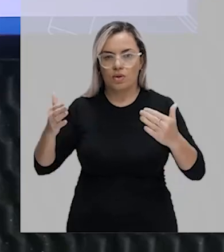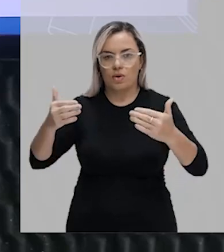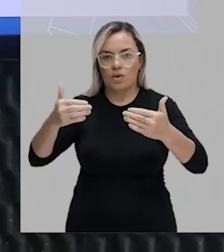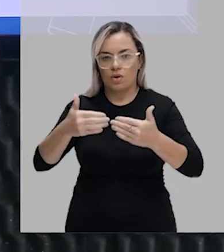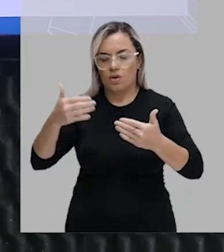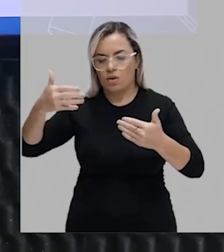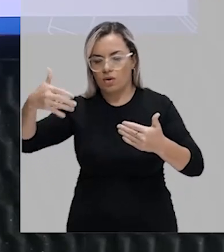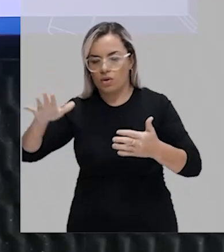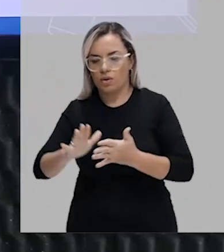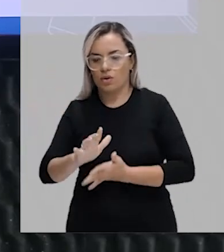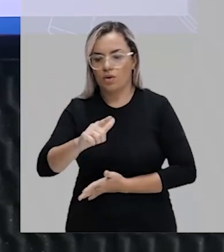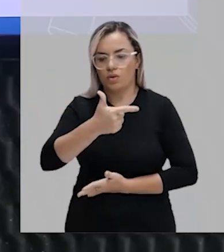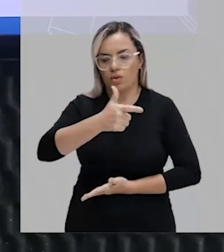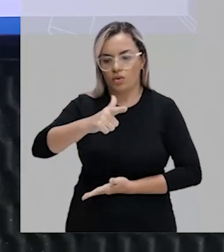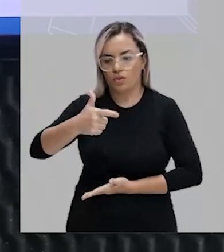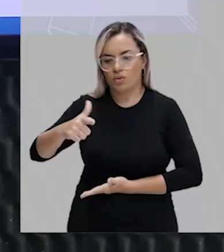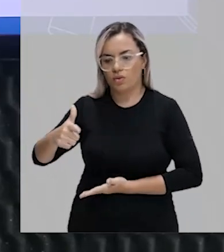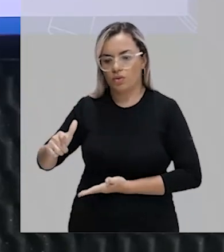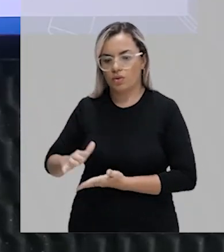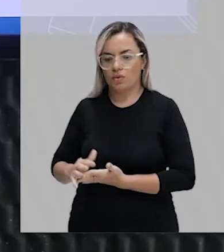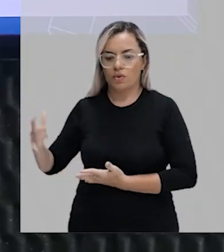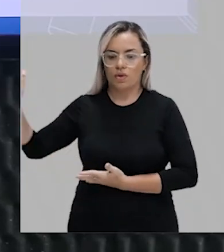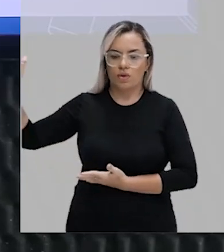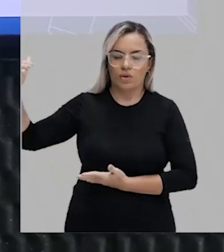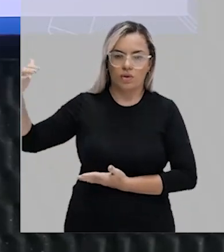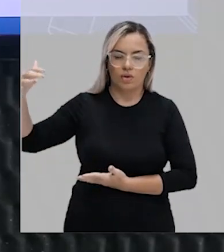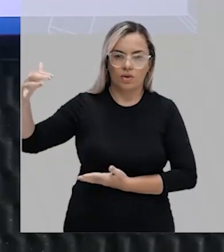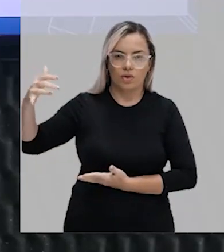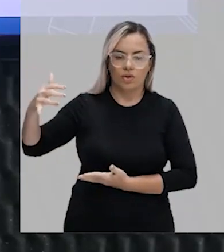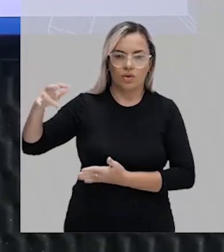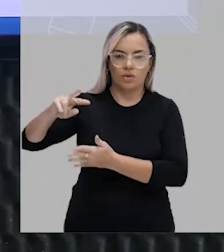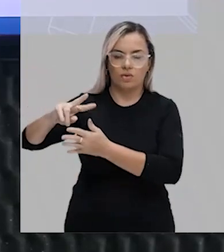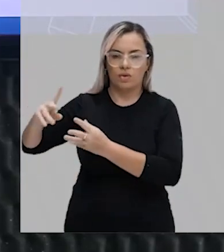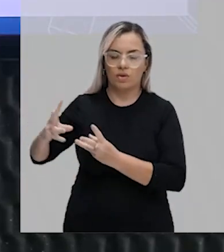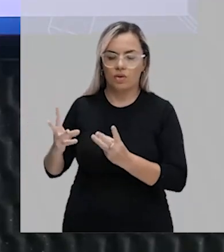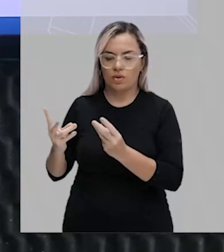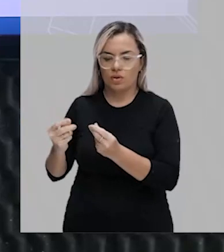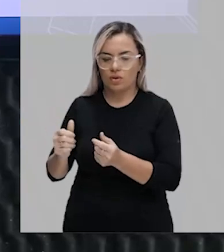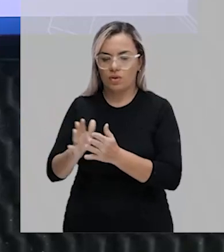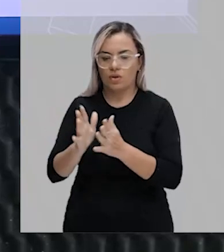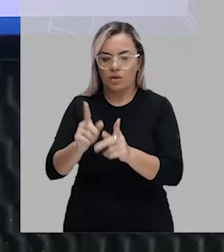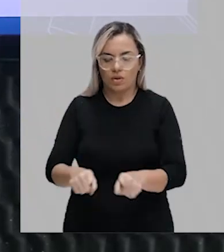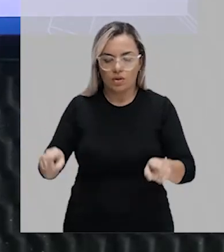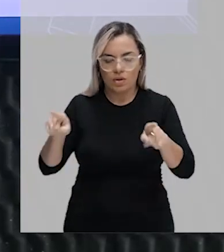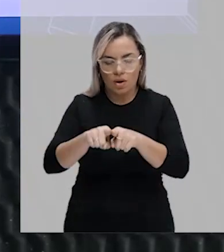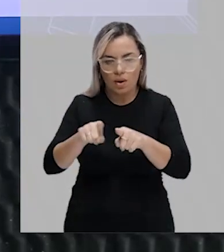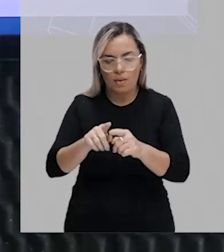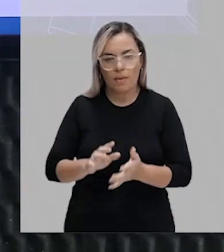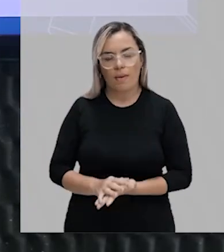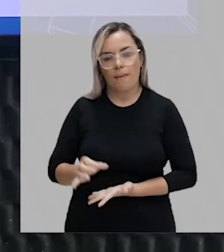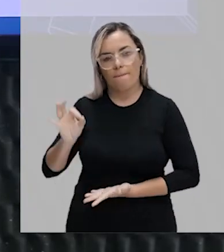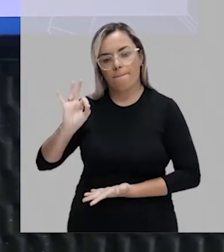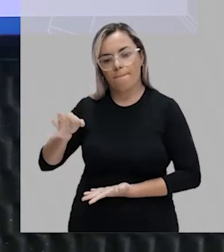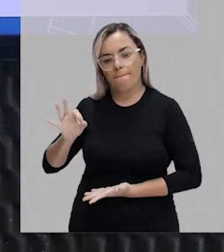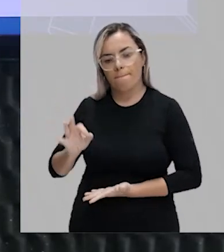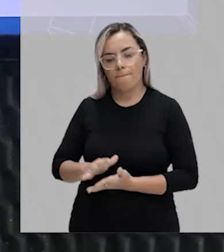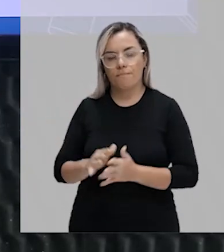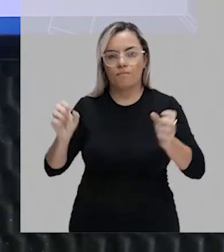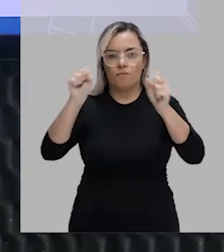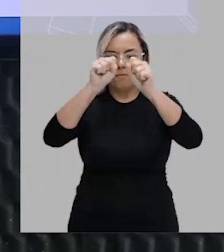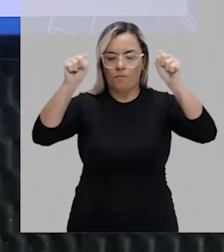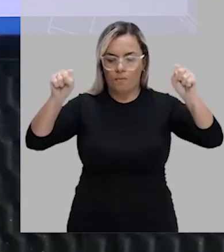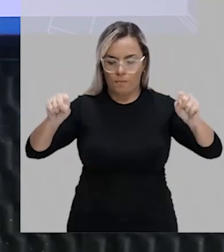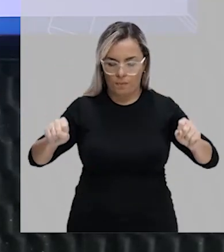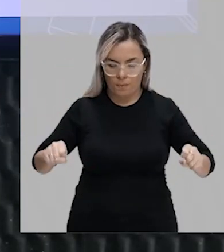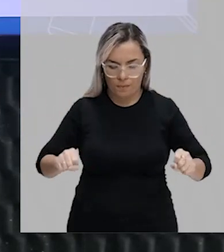não houve possibilidade de contaminação com outras substâncias. Também essa afirmativa ela é verdadeira. É um sistema fechado, ó, um